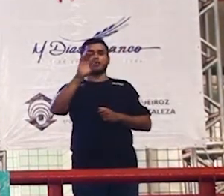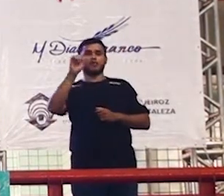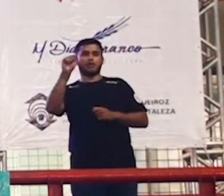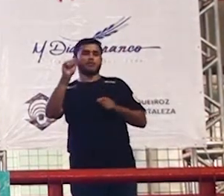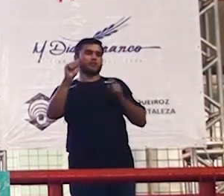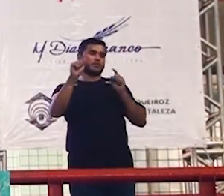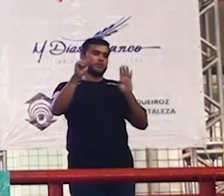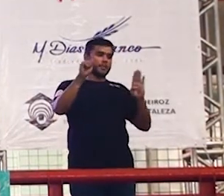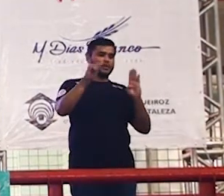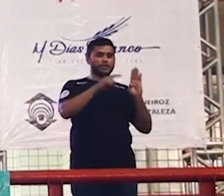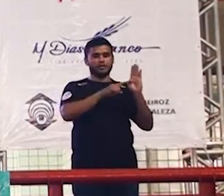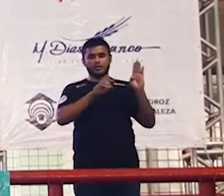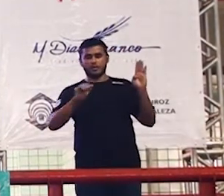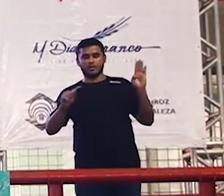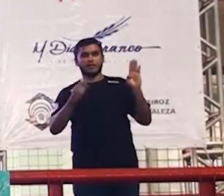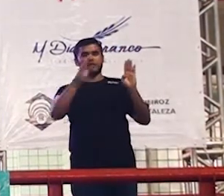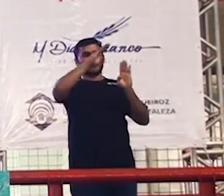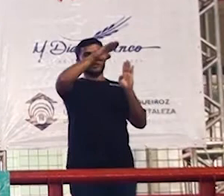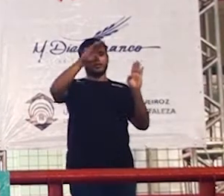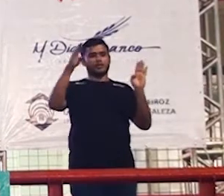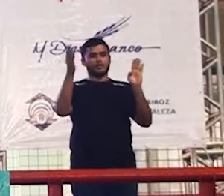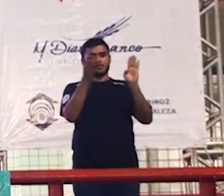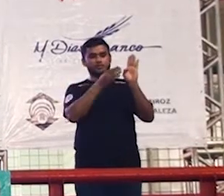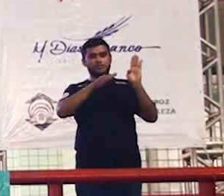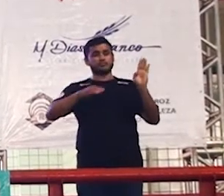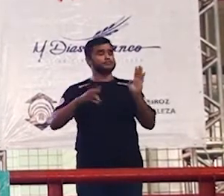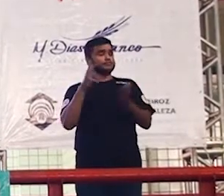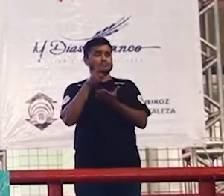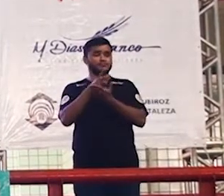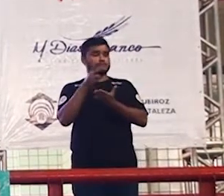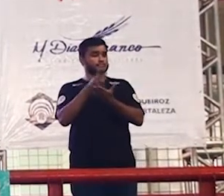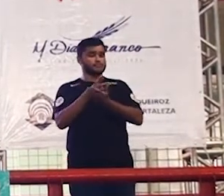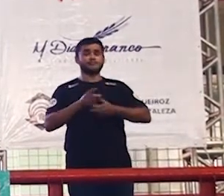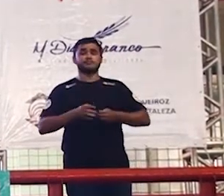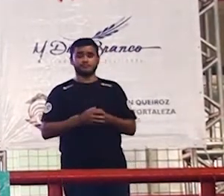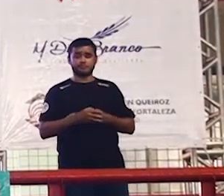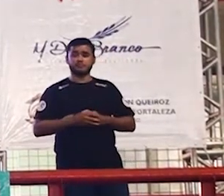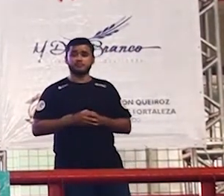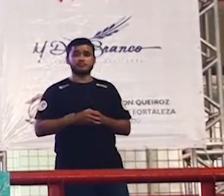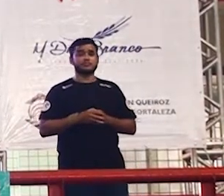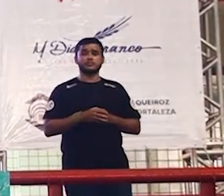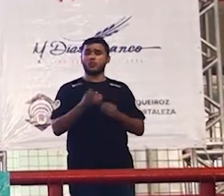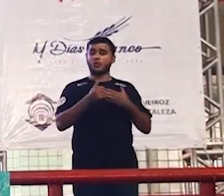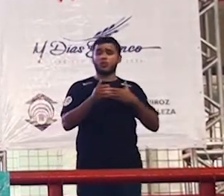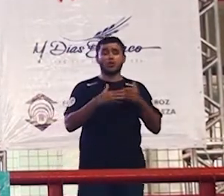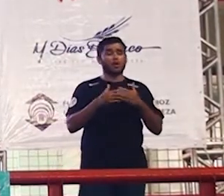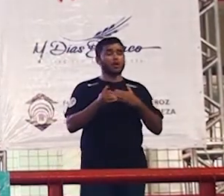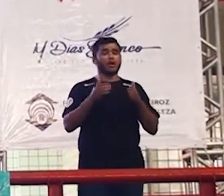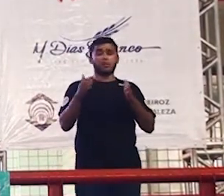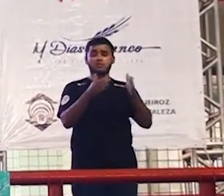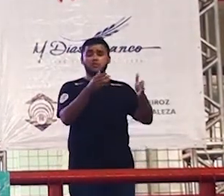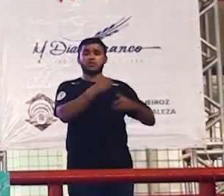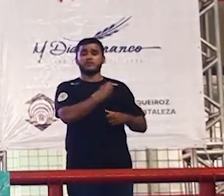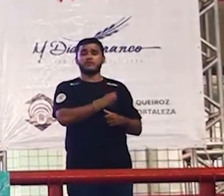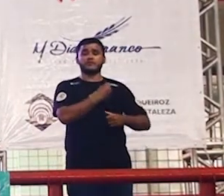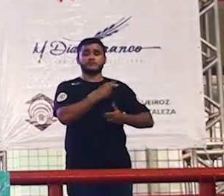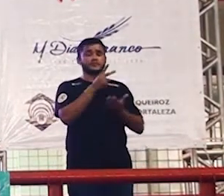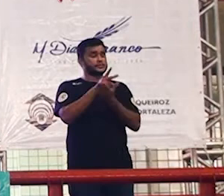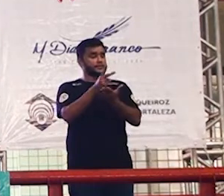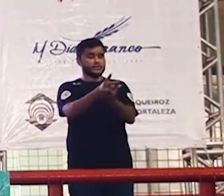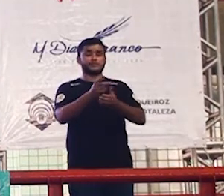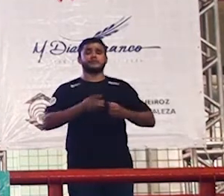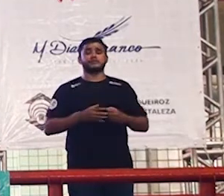caminho, sempre vai haver uma pedra. Não importa o caminho que você siga na vida, os obstáculos estarão